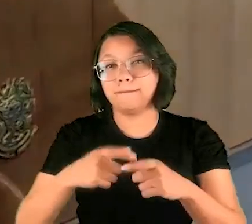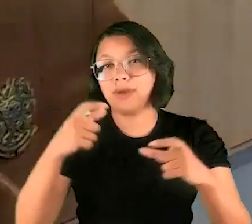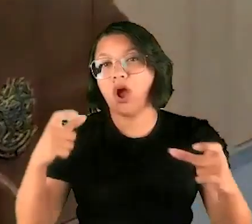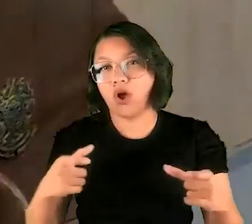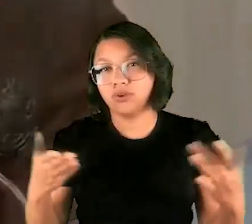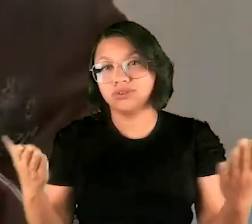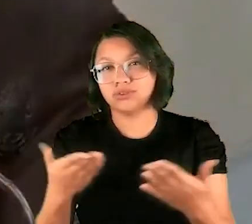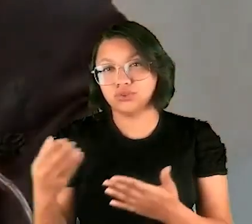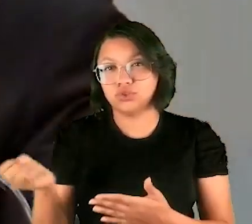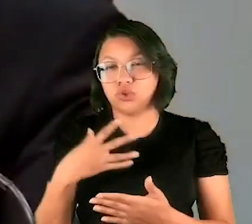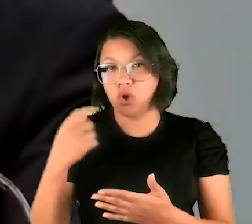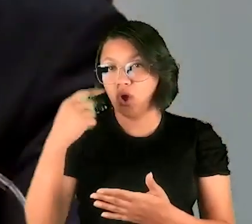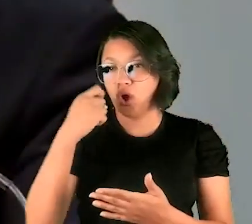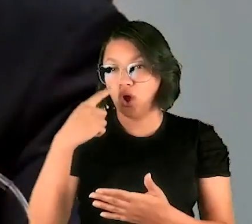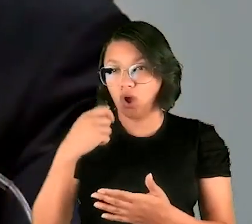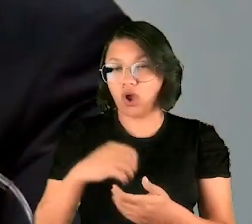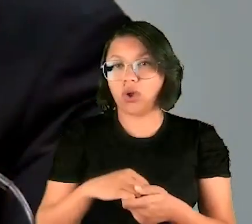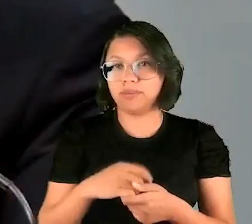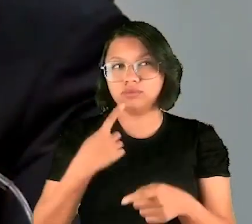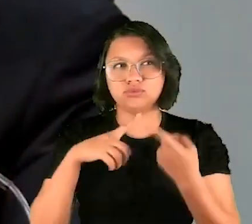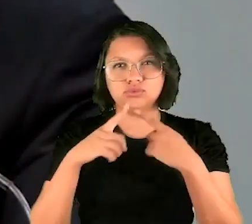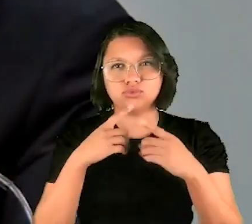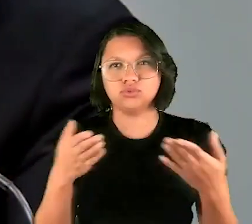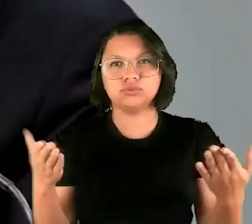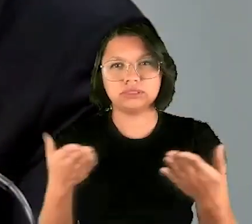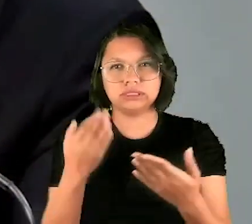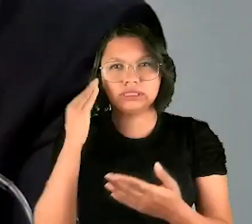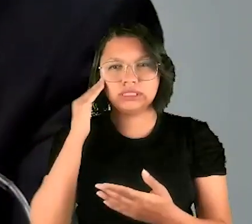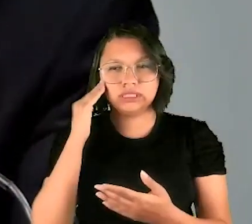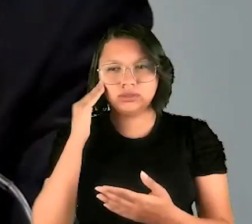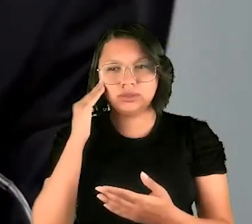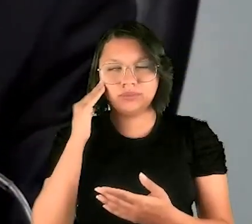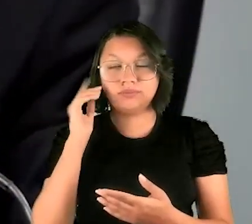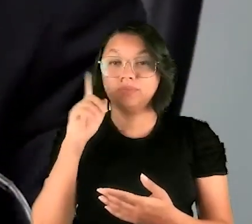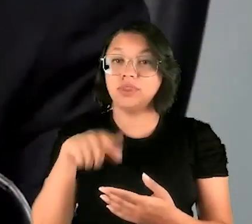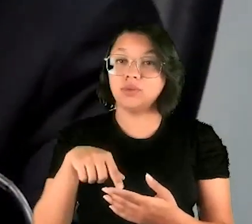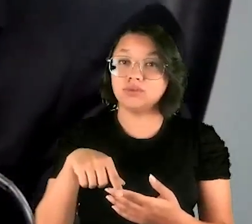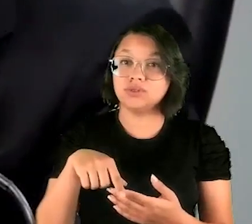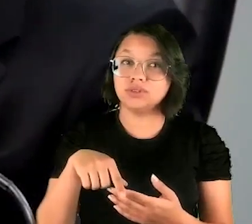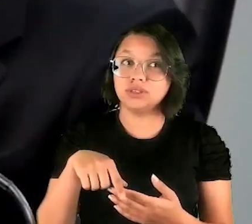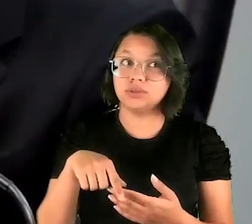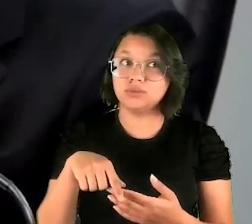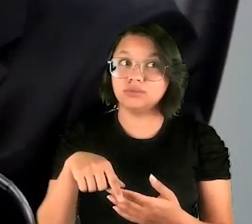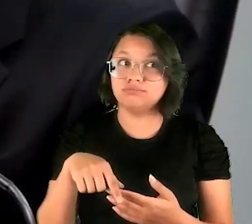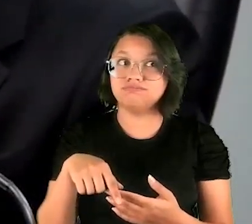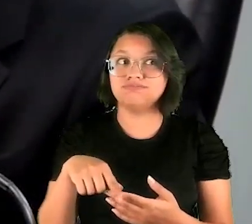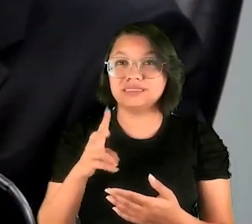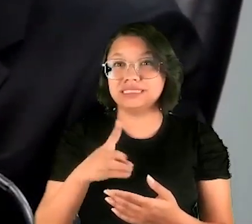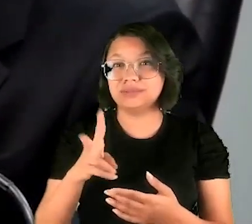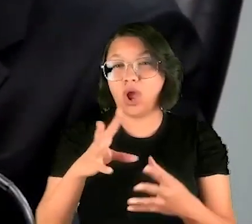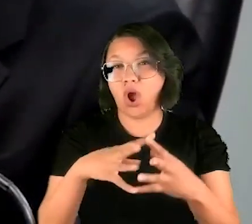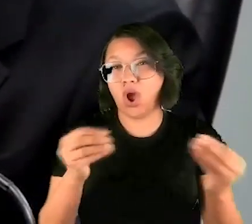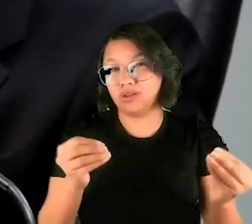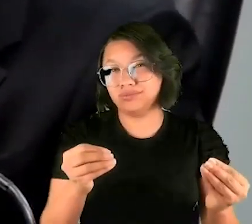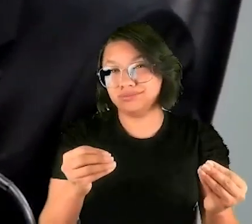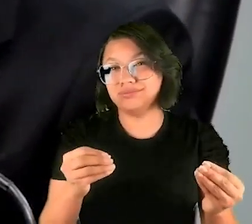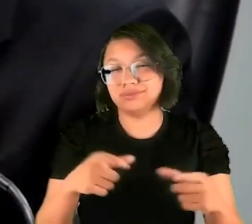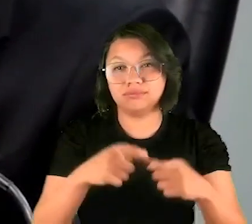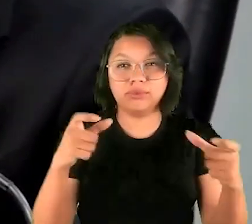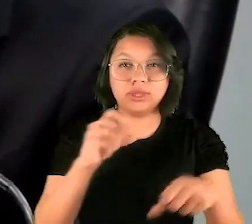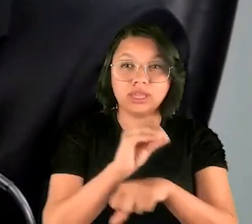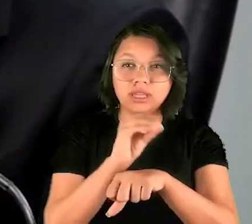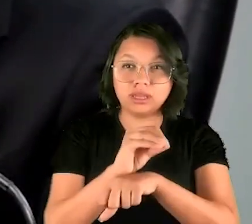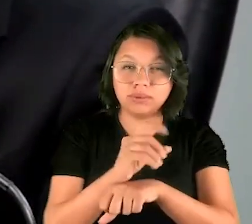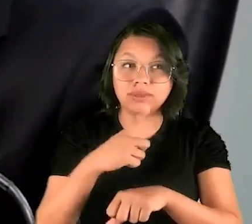parte desses novos medicamentos que são discutidos nesse sentido não são necessariamente curativos. Boa parte são tratamentos que